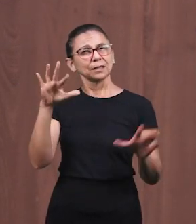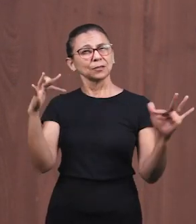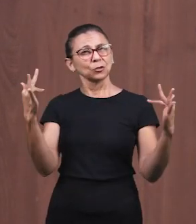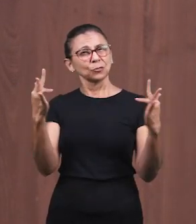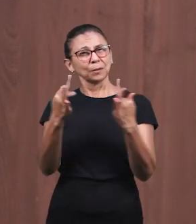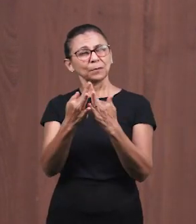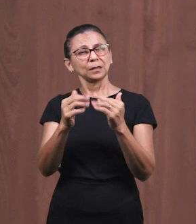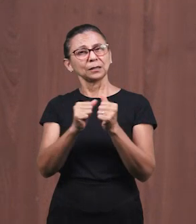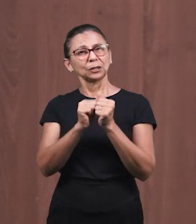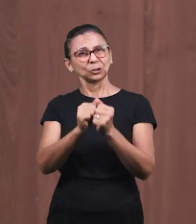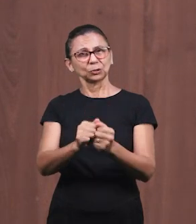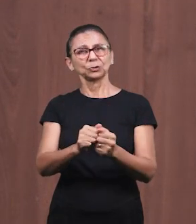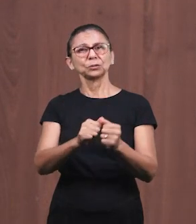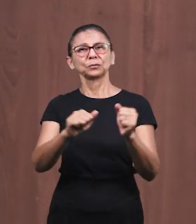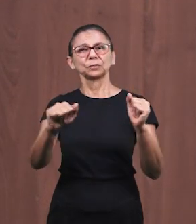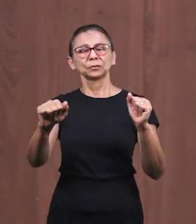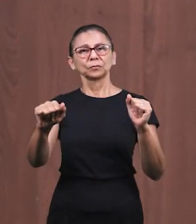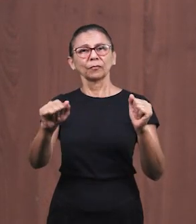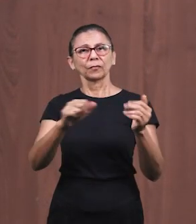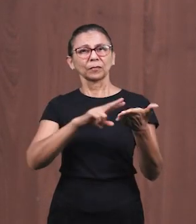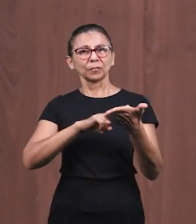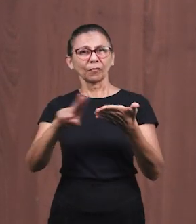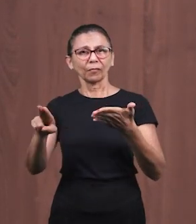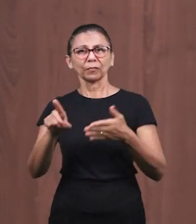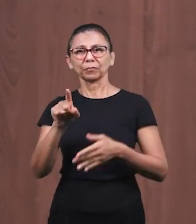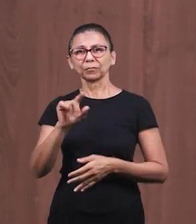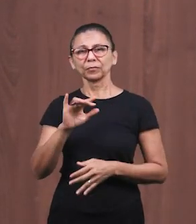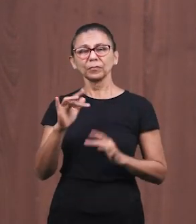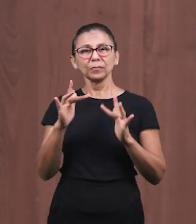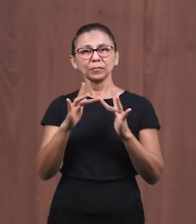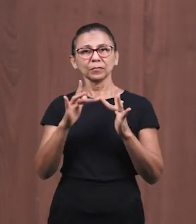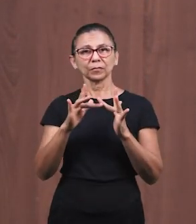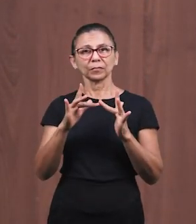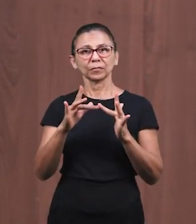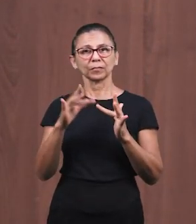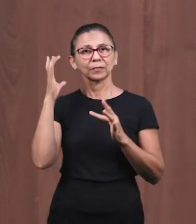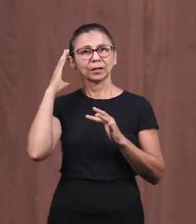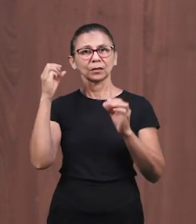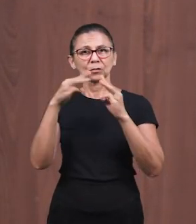experiências em família, envie uma mensagem para